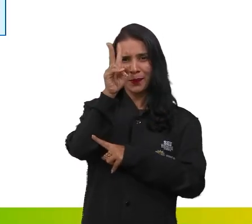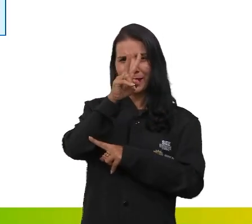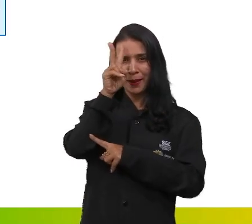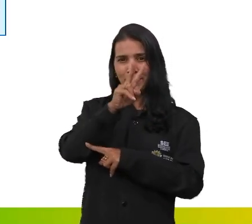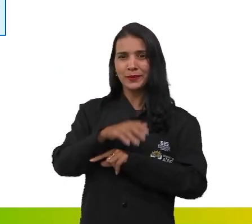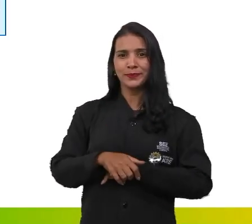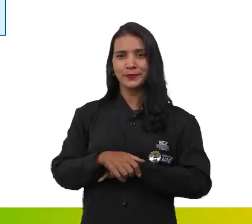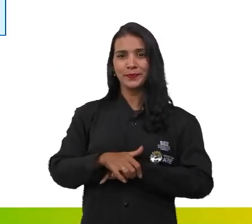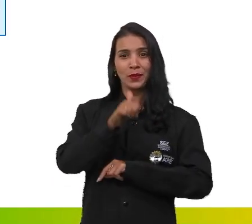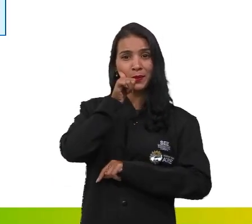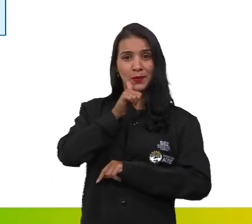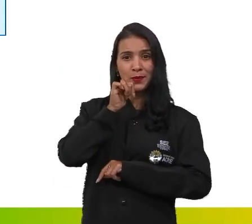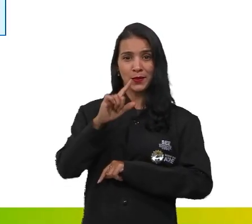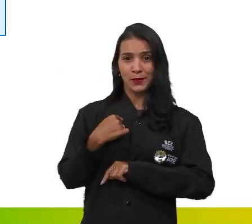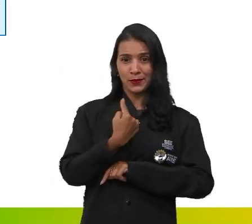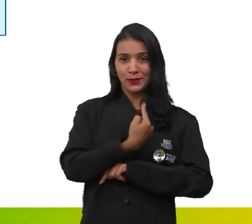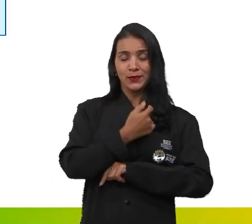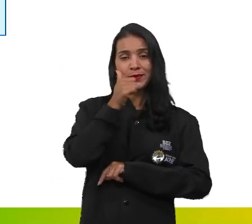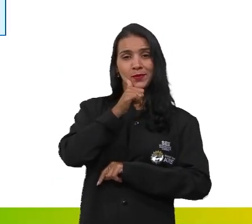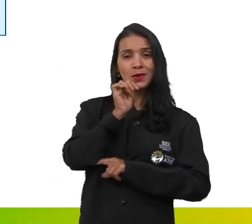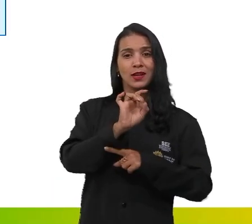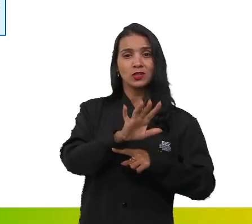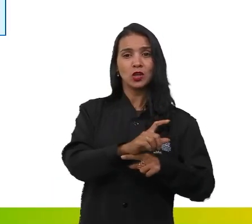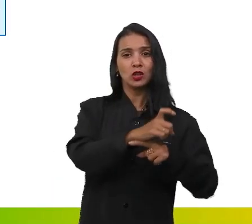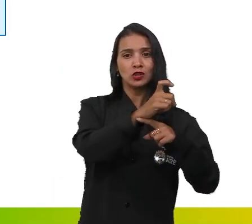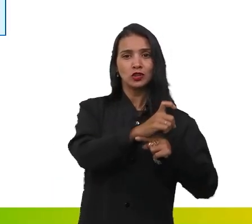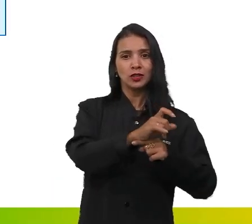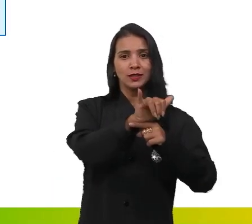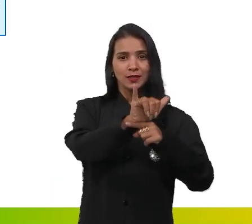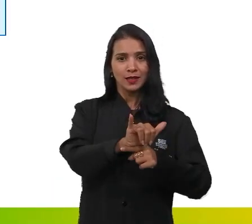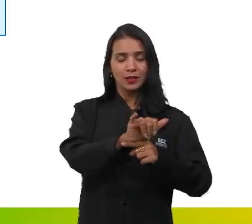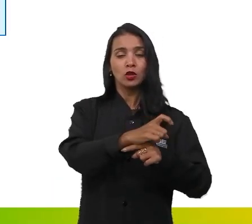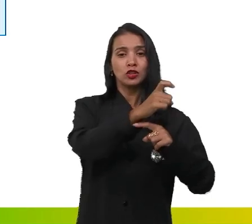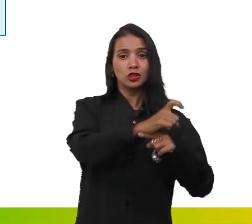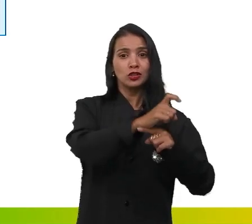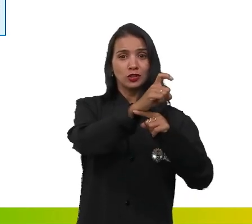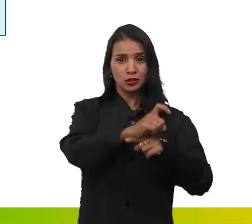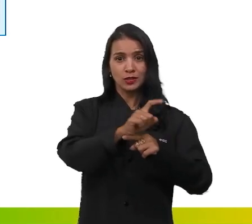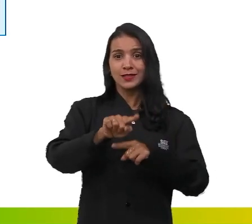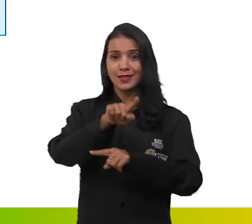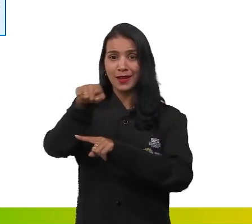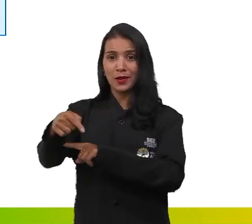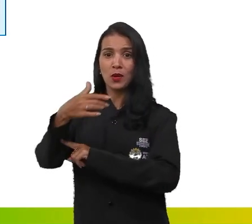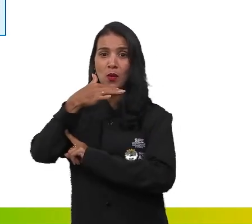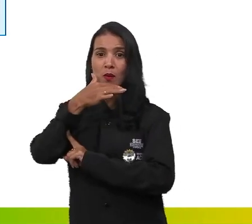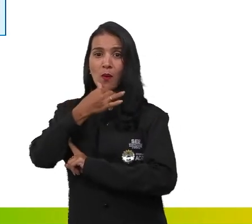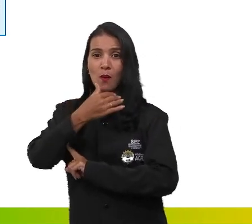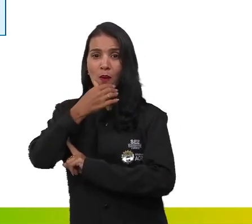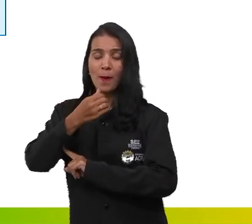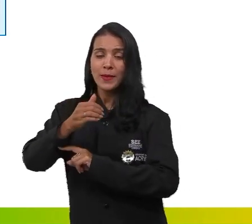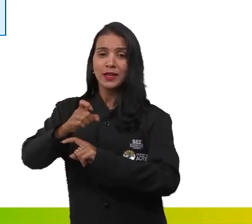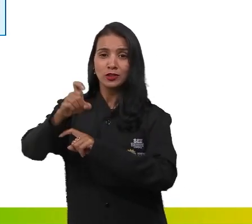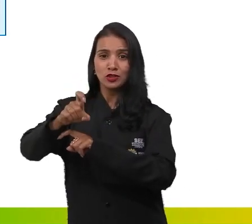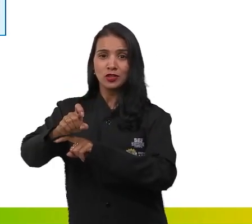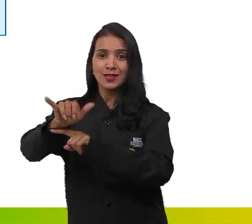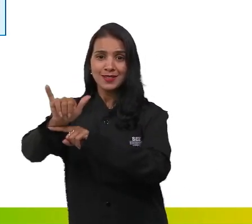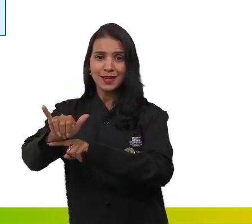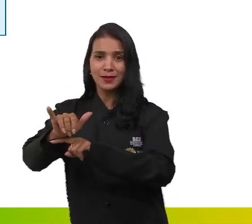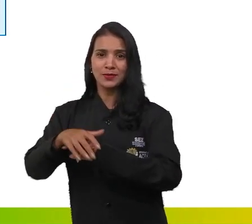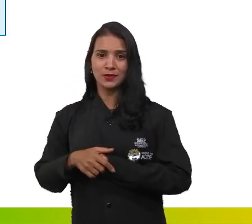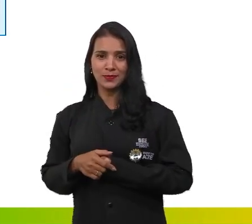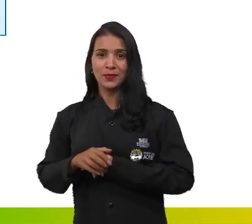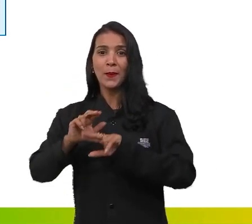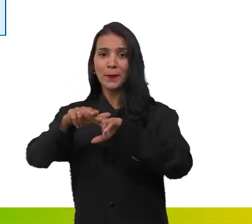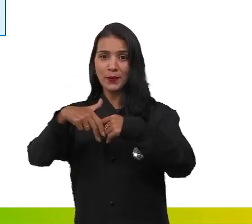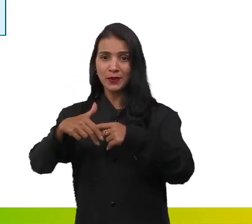mulher só tem XX e o homem XY? Pois é, então o Y só é do homem. Então, são os genes responsáveis pela